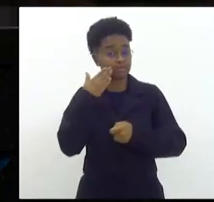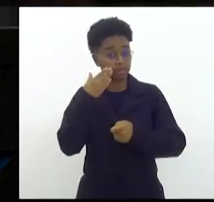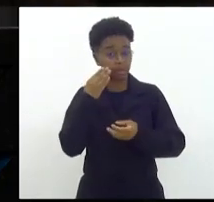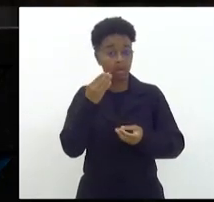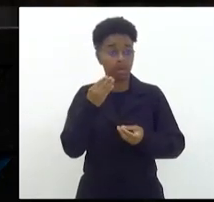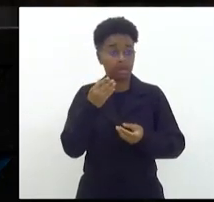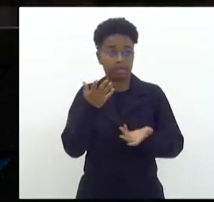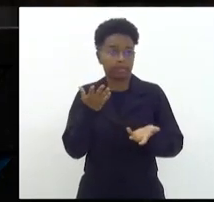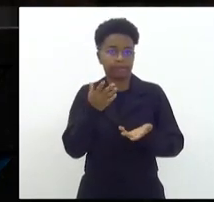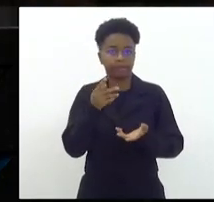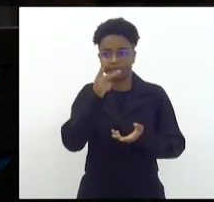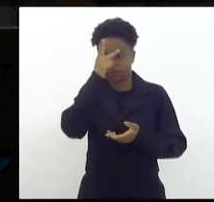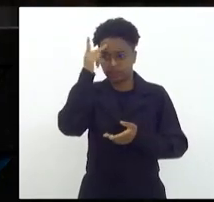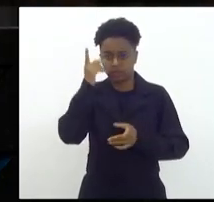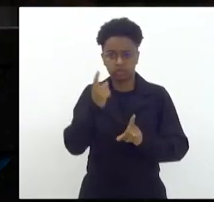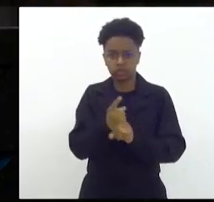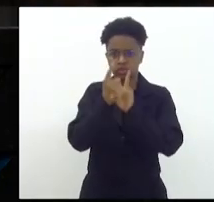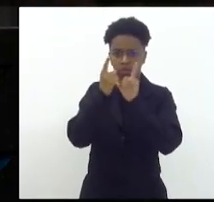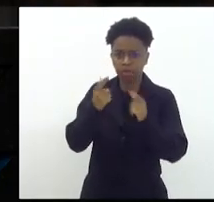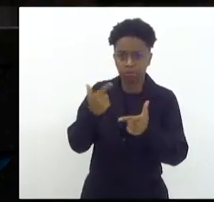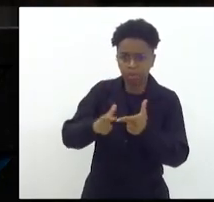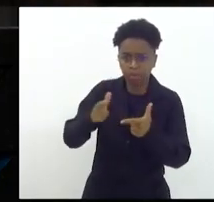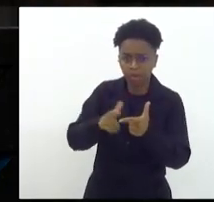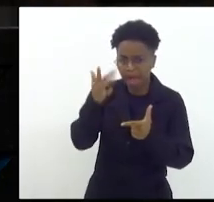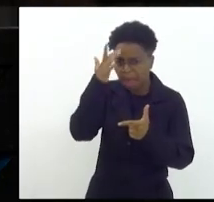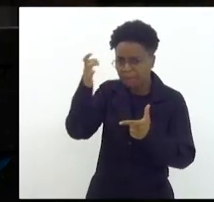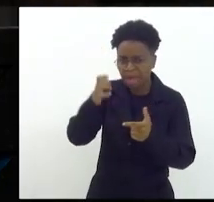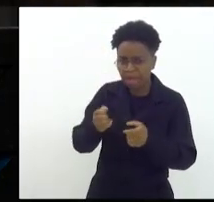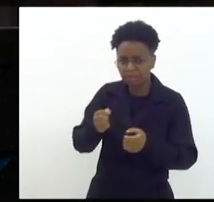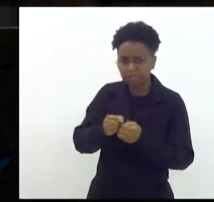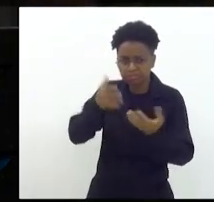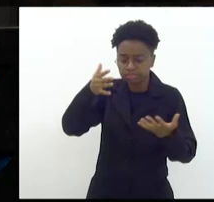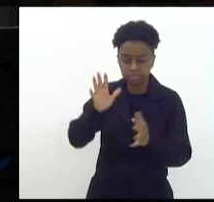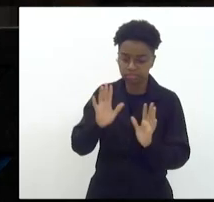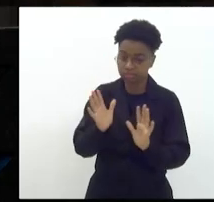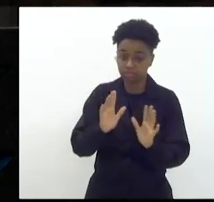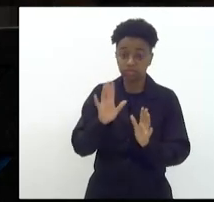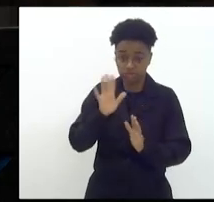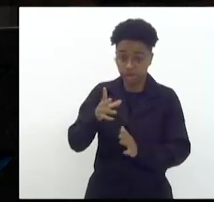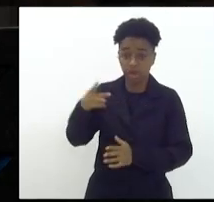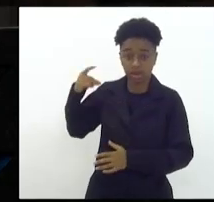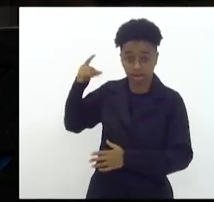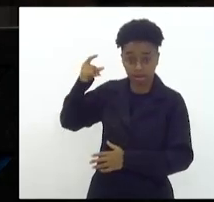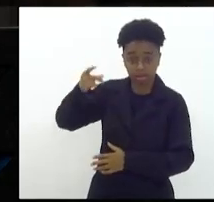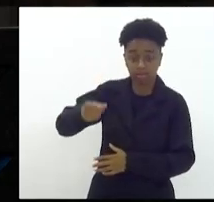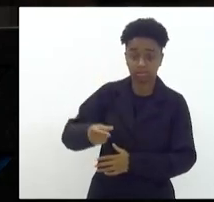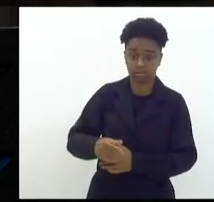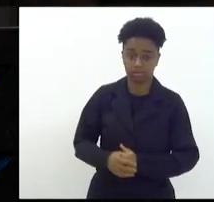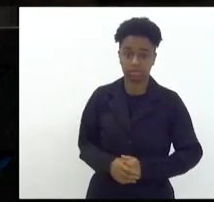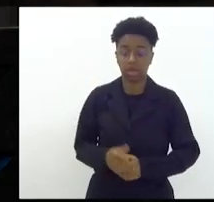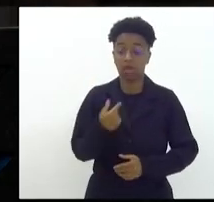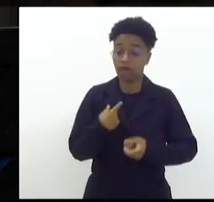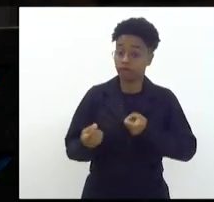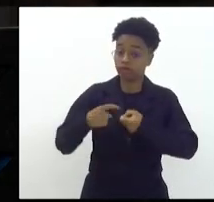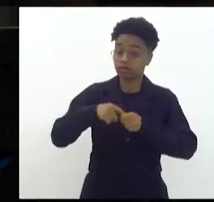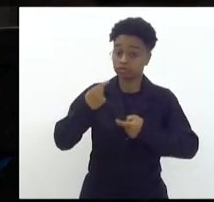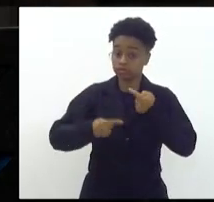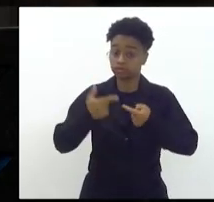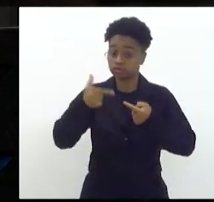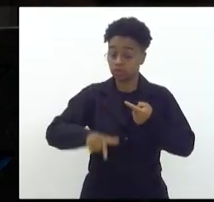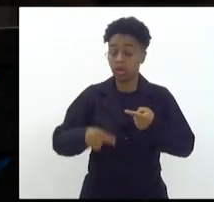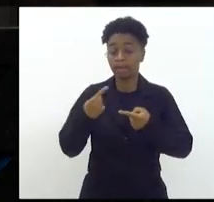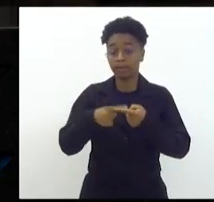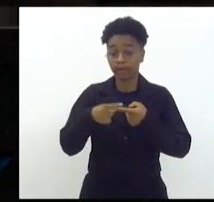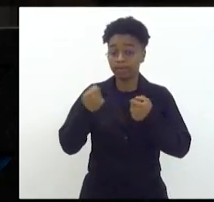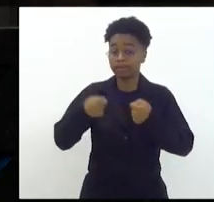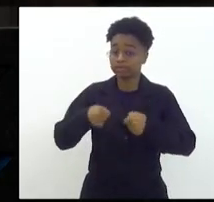descobrir a pólvora da noite para o dia e voltando esse tema porque vai ter que ter uma